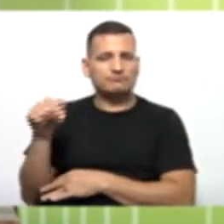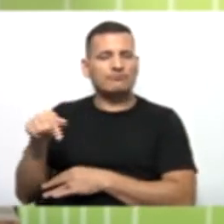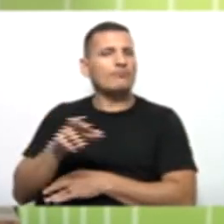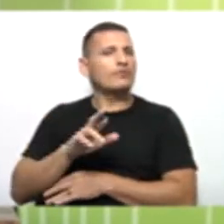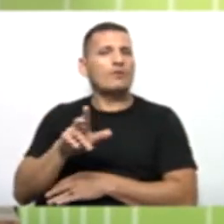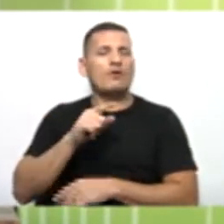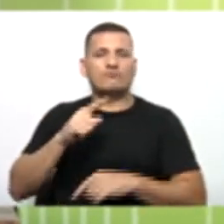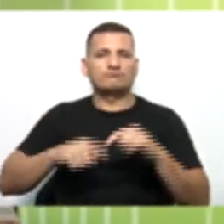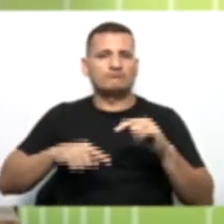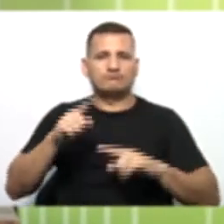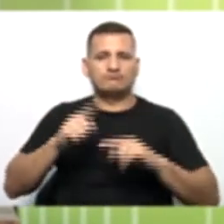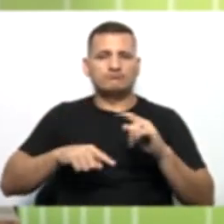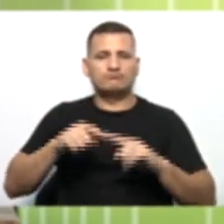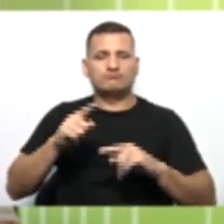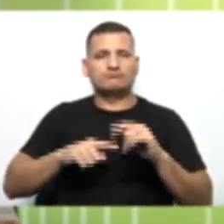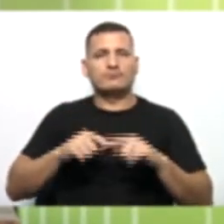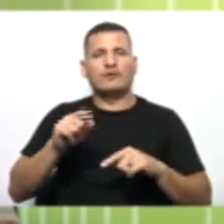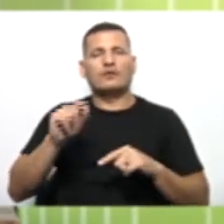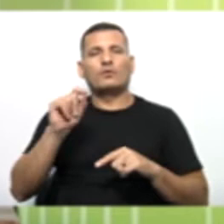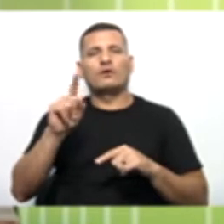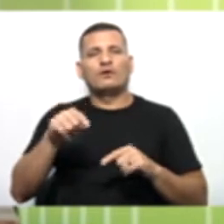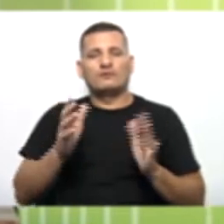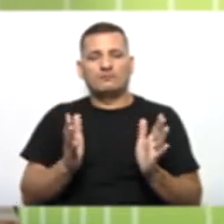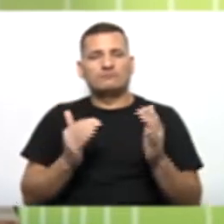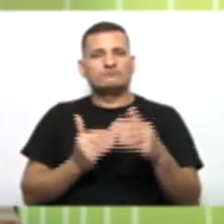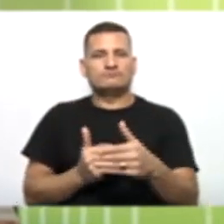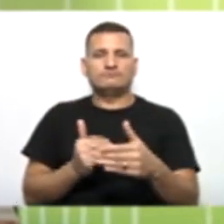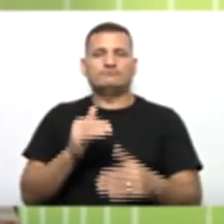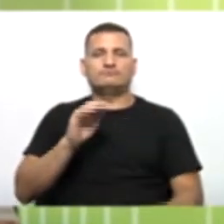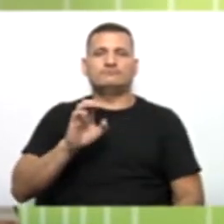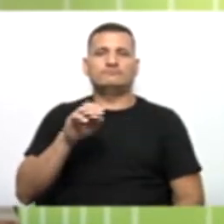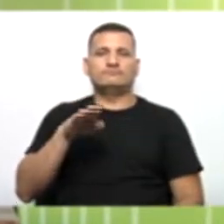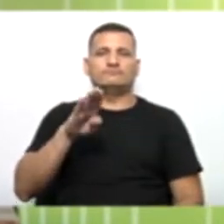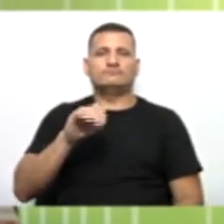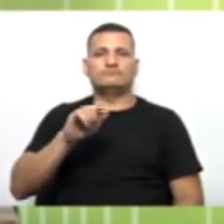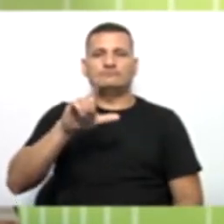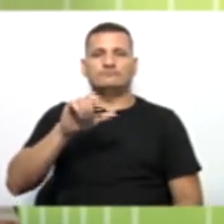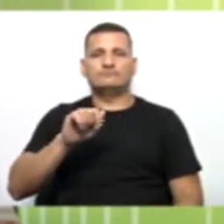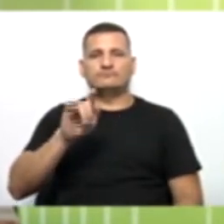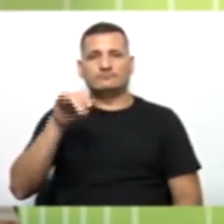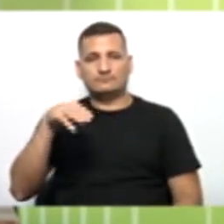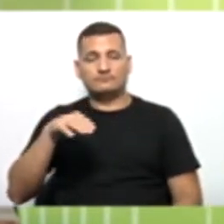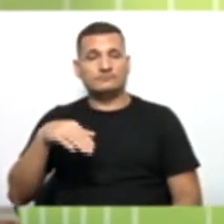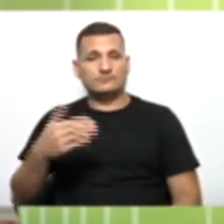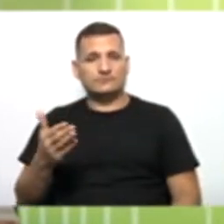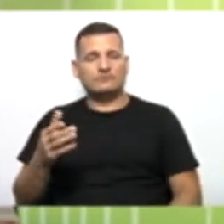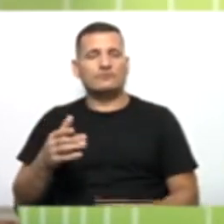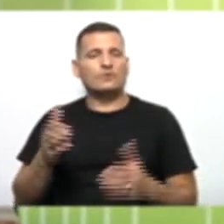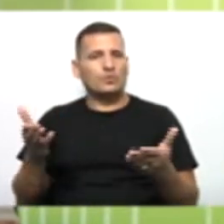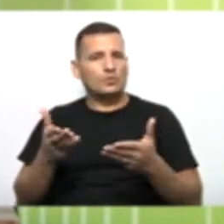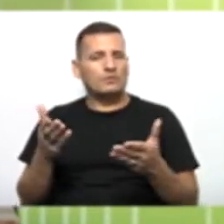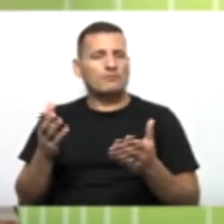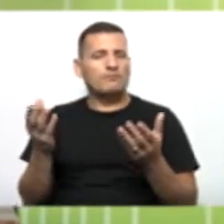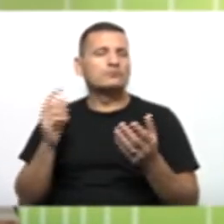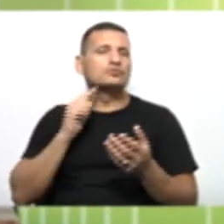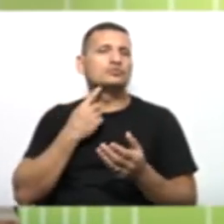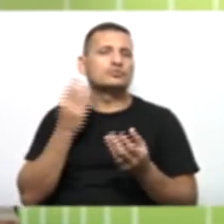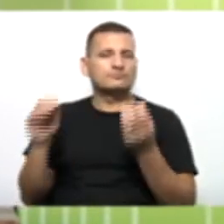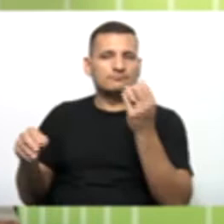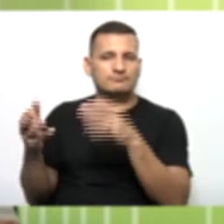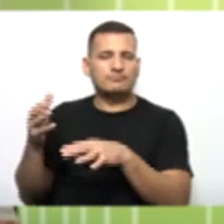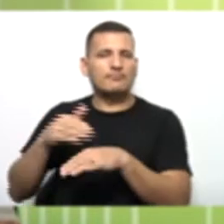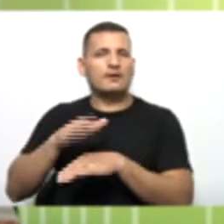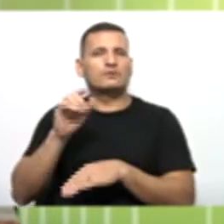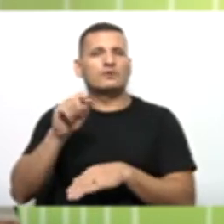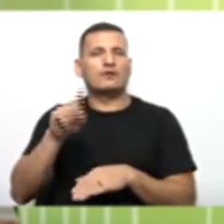desse plástico são embalagens. Então, a maior parte da poluição por plástico no meio ambiente vem só para embalar